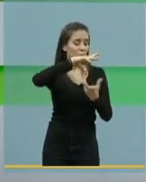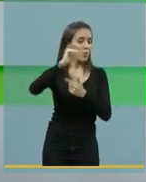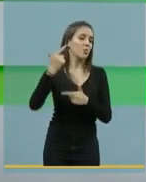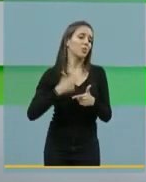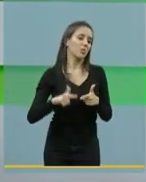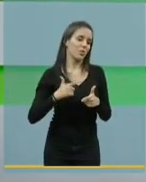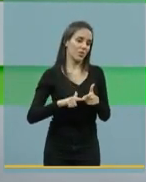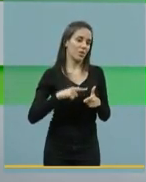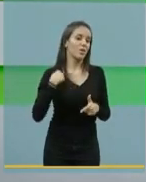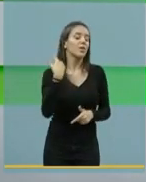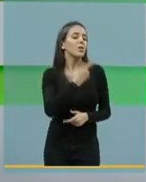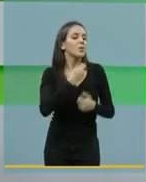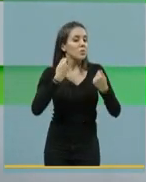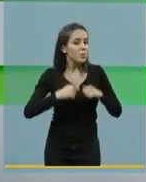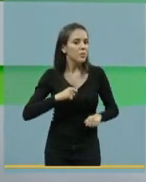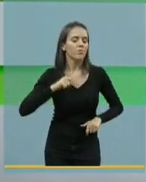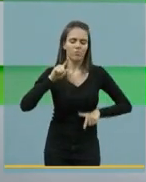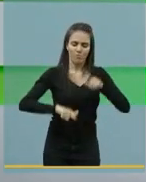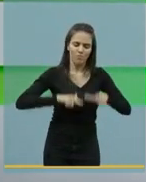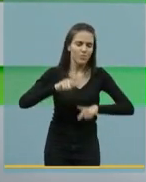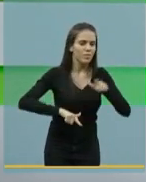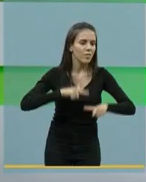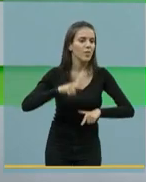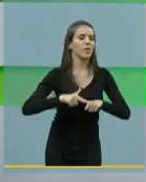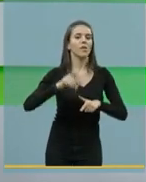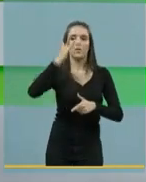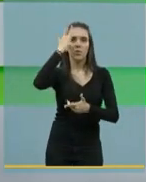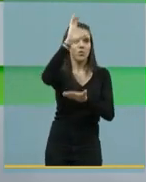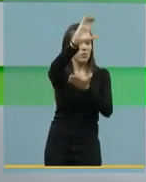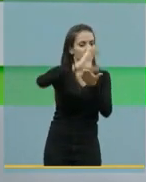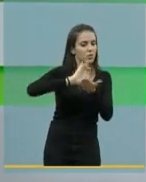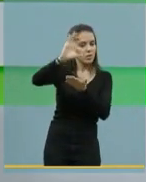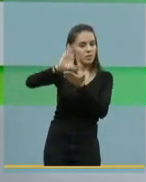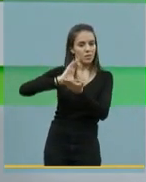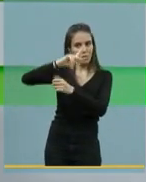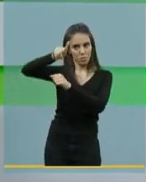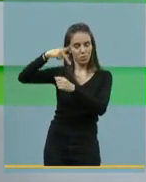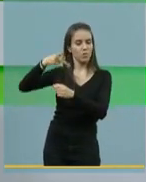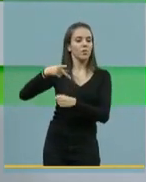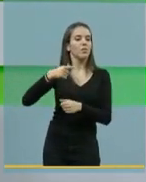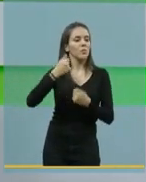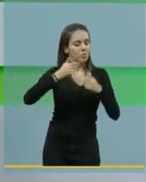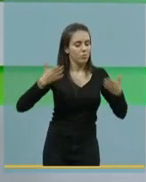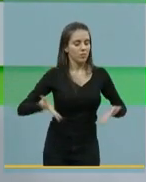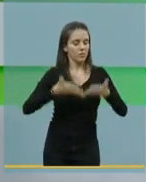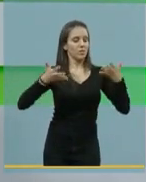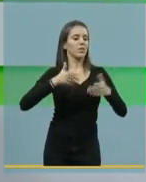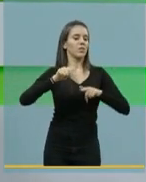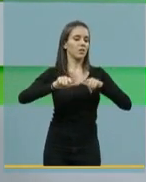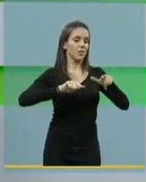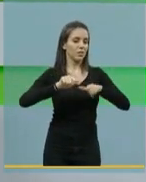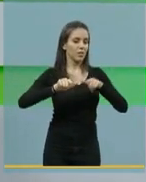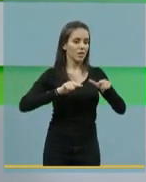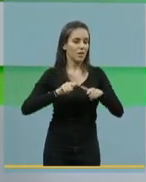nós vamos trabalhar muito para trazer investimento e rapidamente recuperar emprego